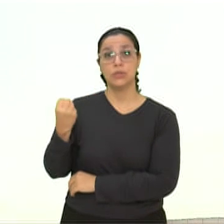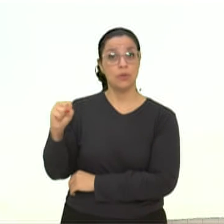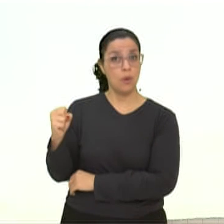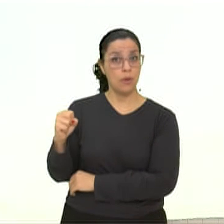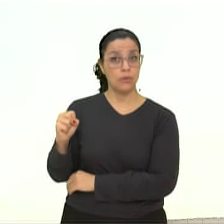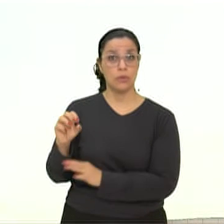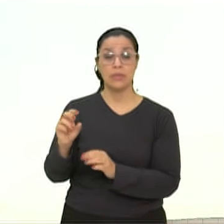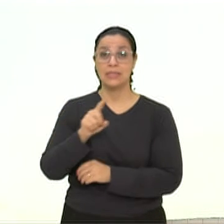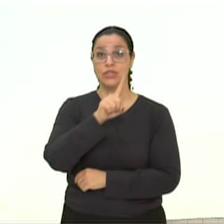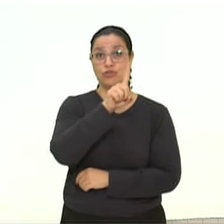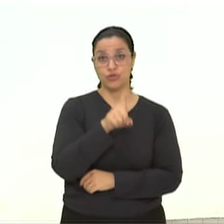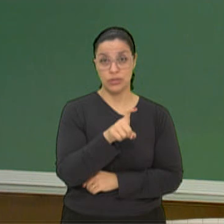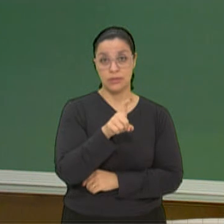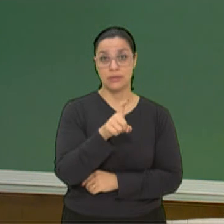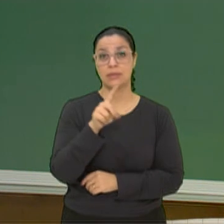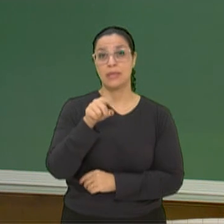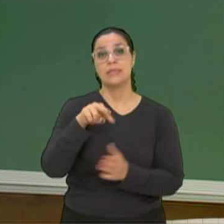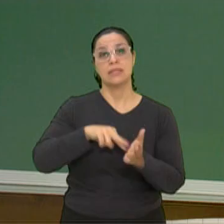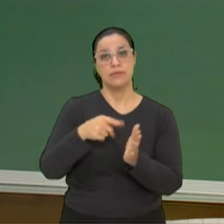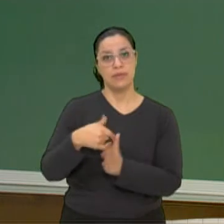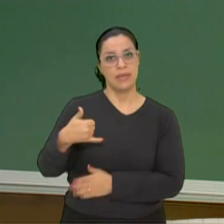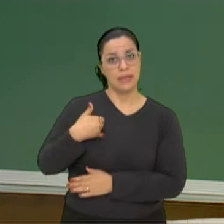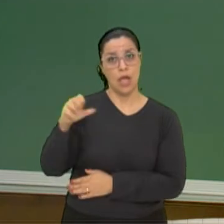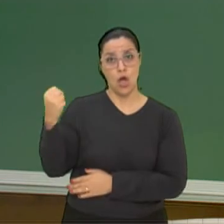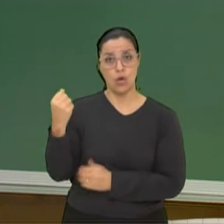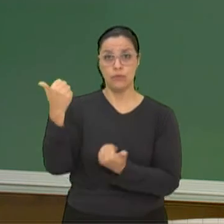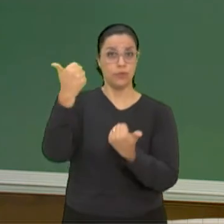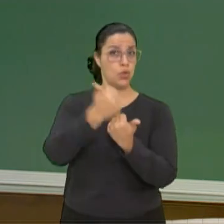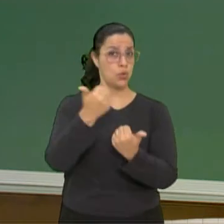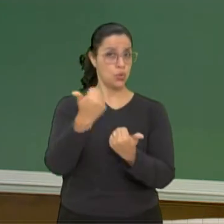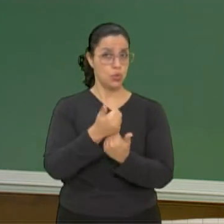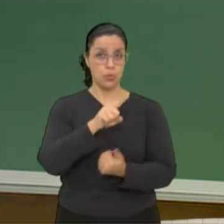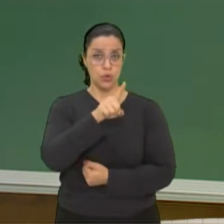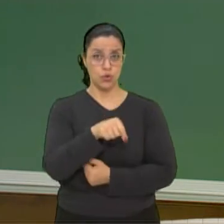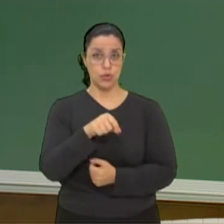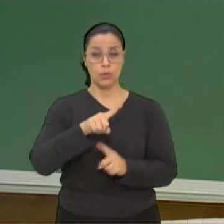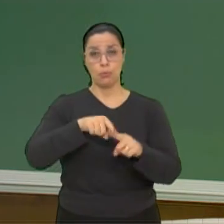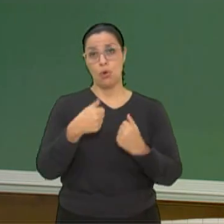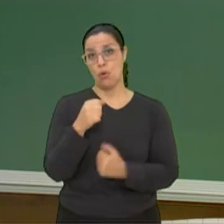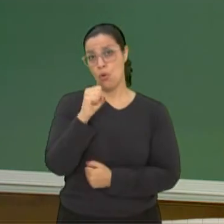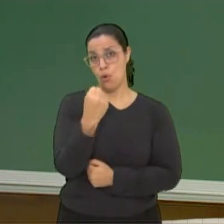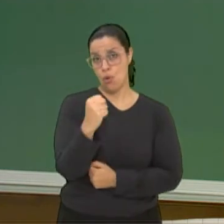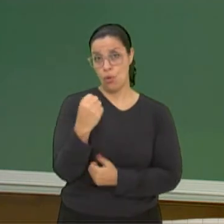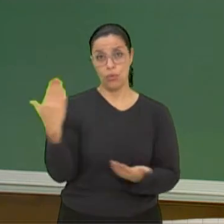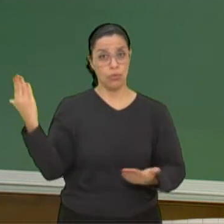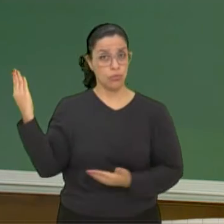anos? Se x é a idade é 8, vou substituir quem? O x